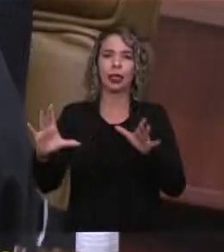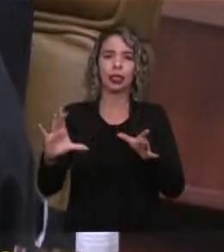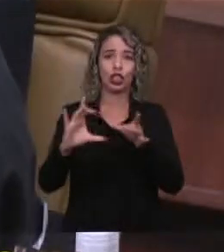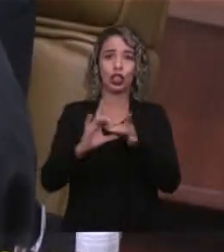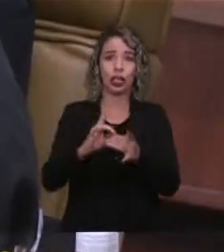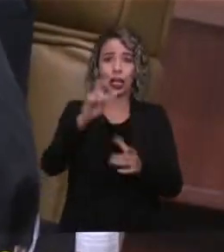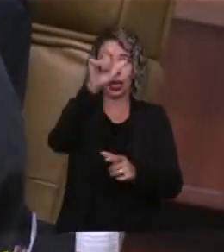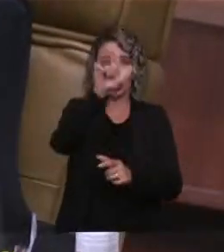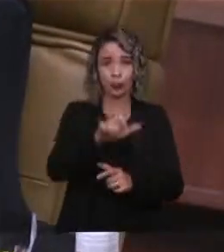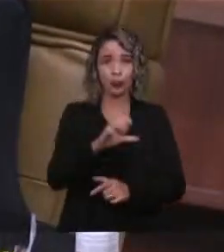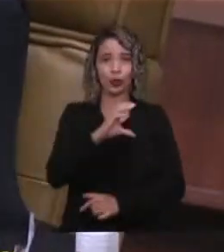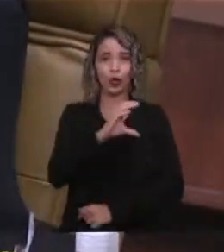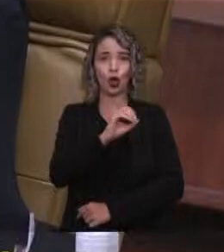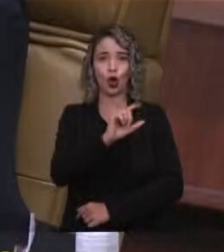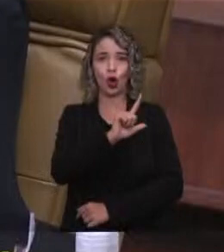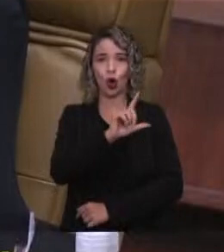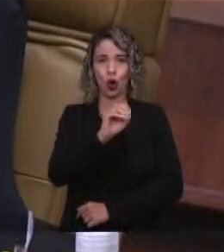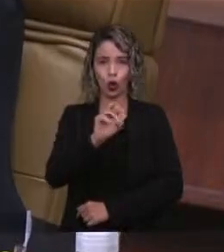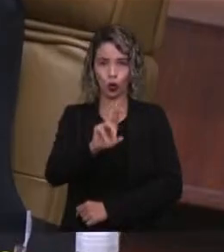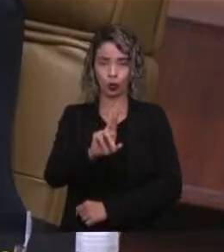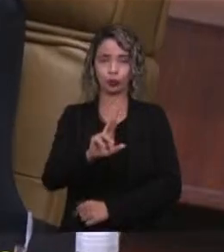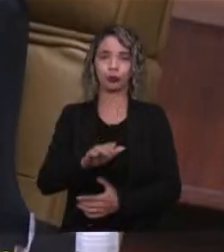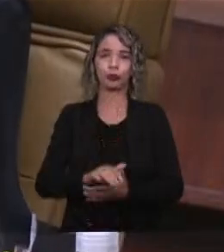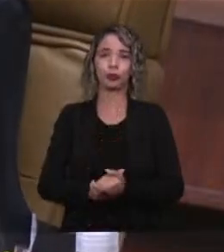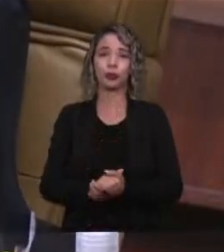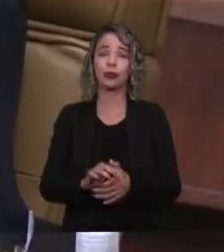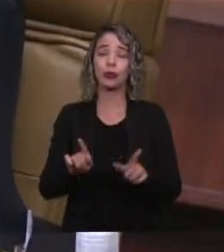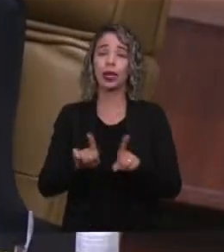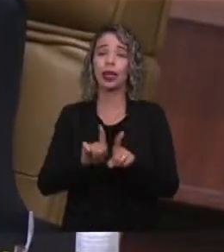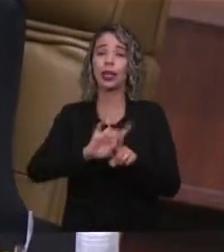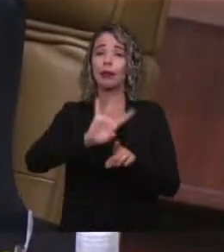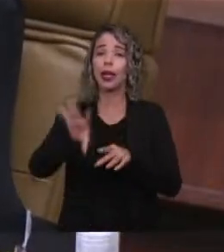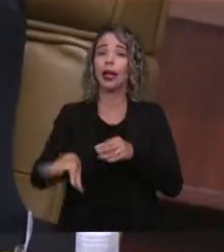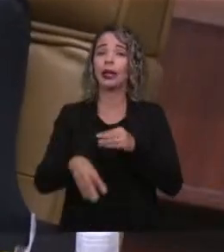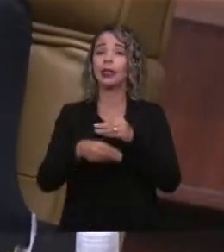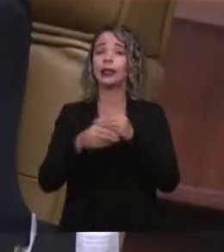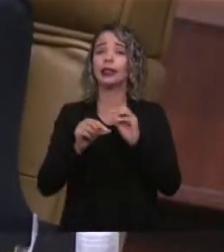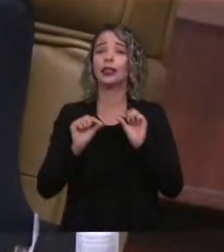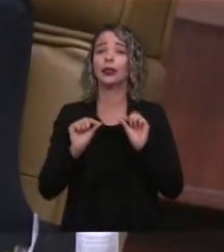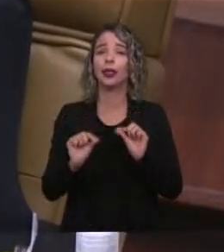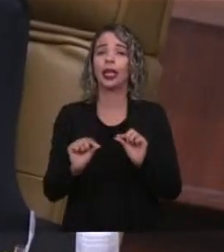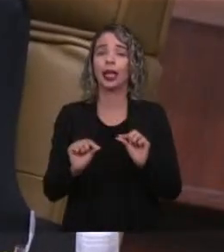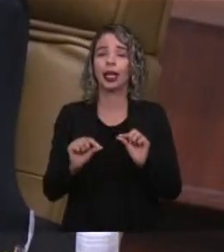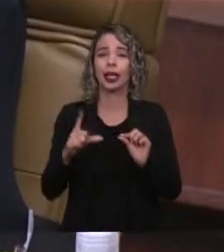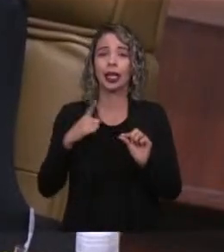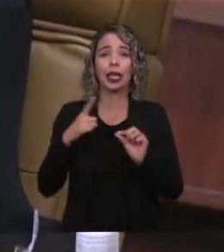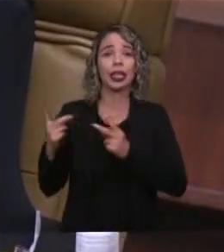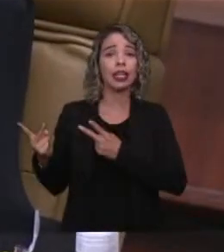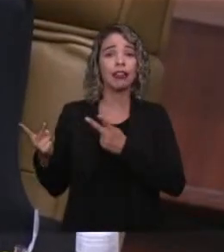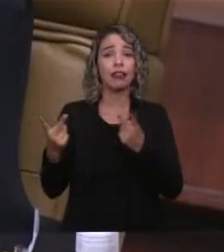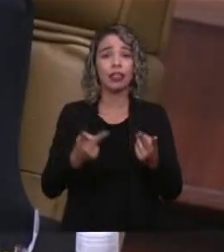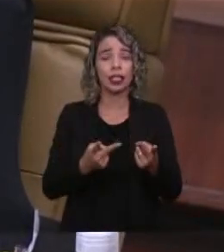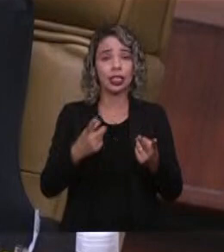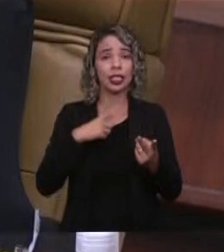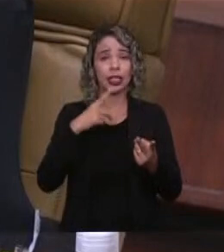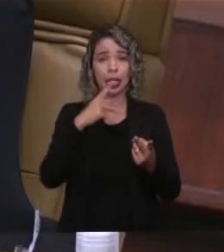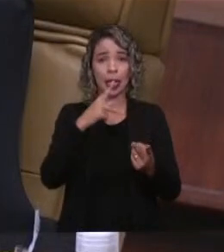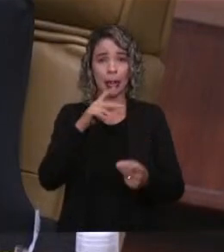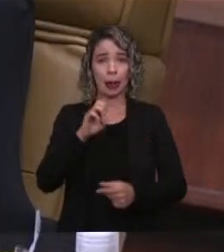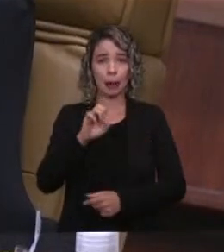ao réu Fernando Collor de Mello. Acresço ainda as visitas de Pedro